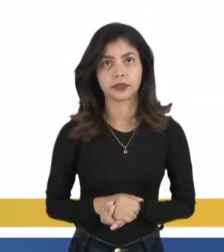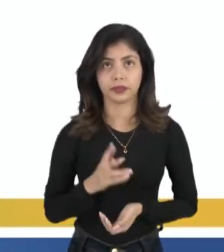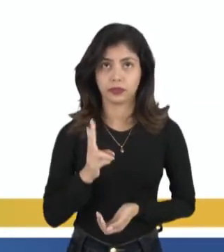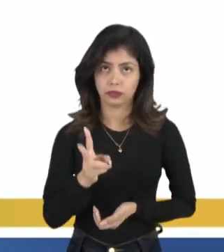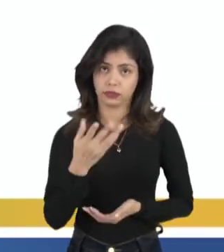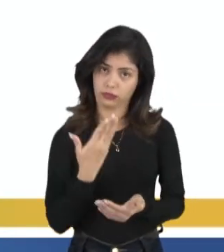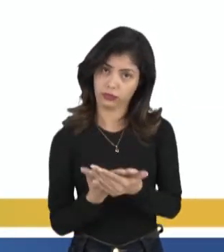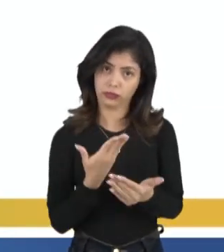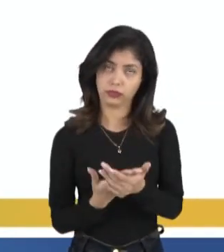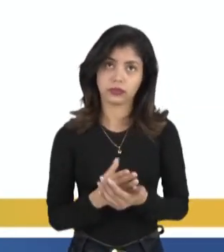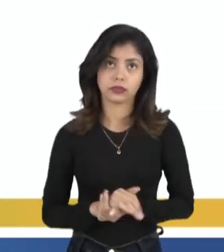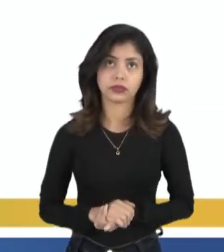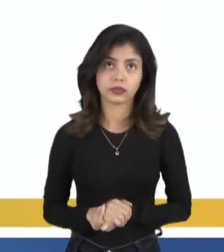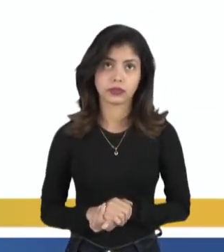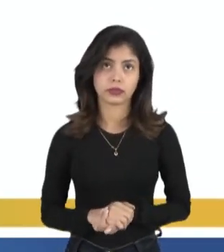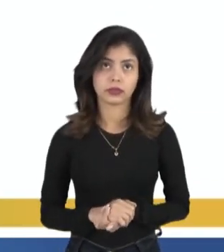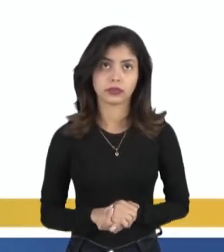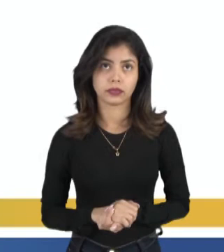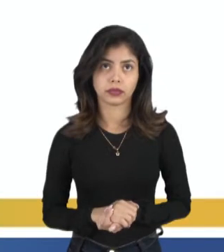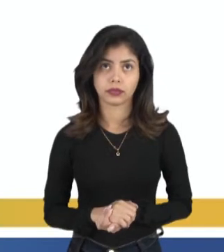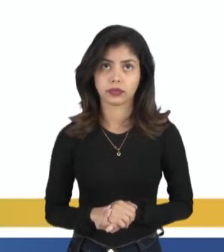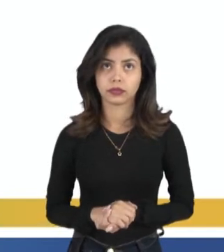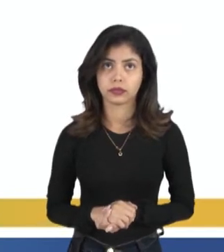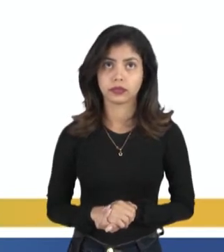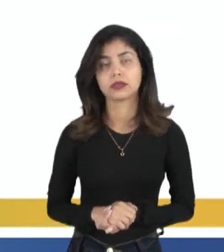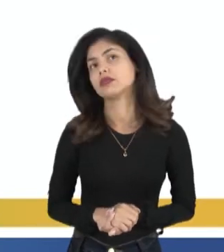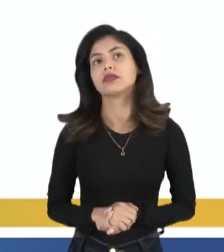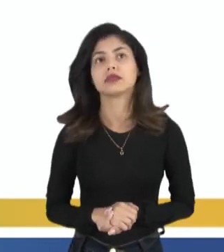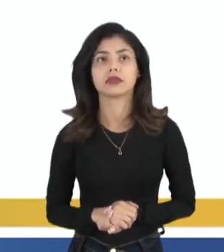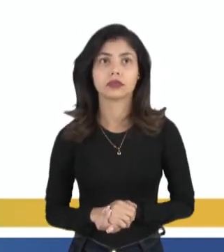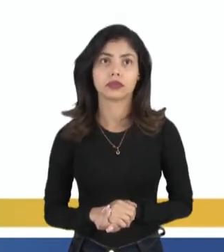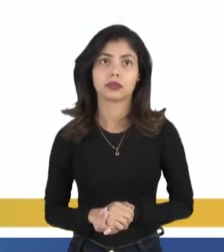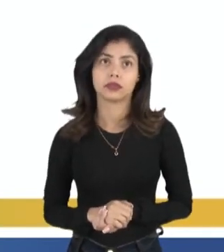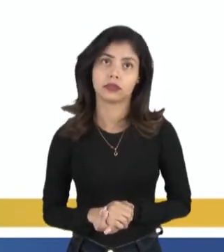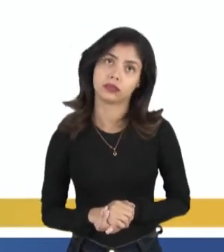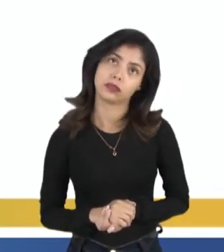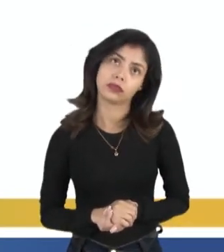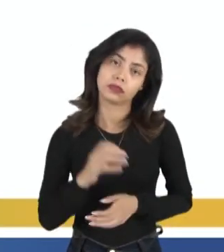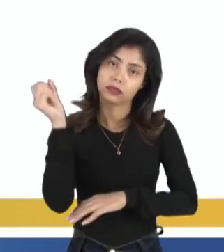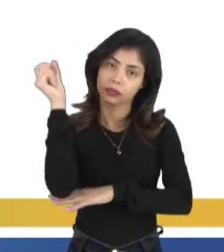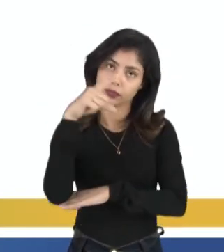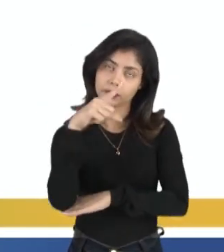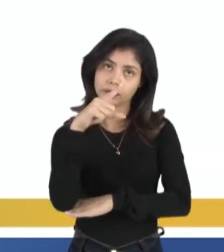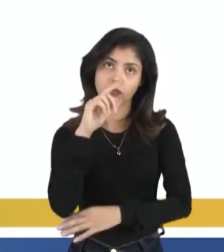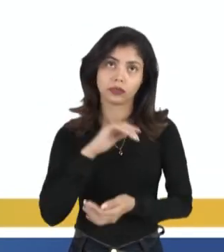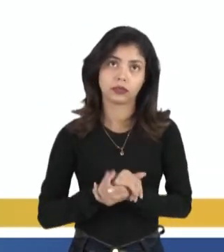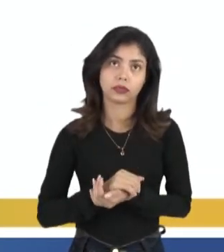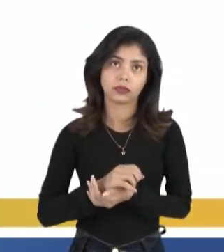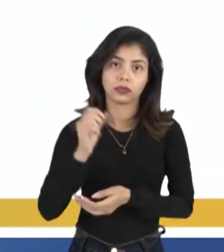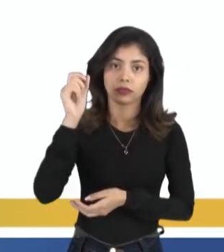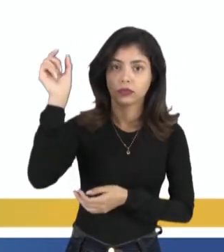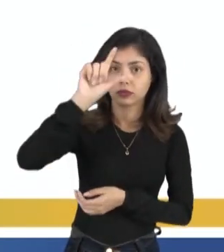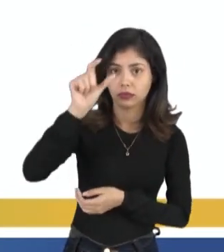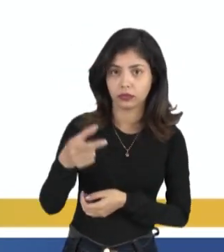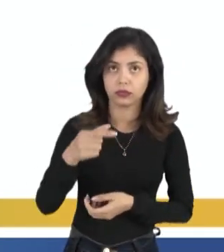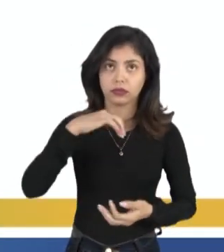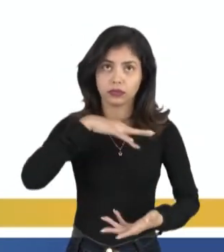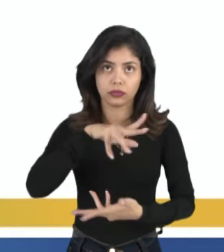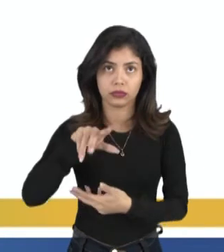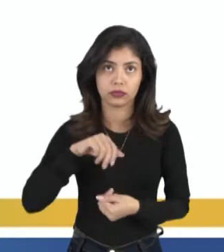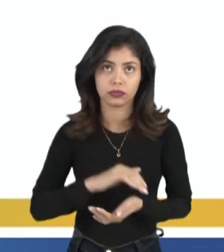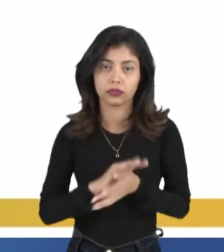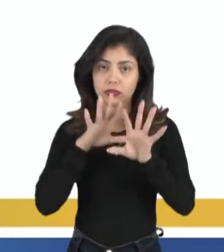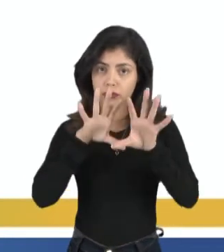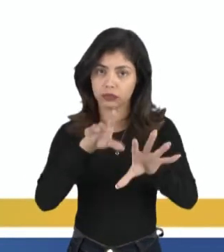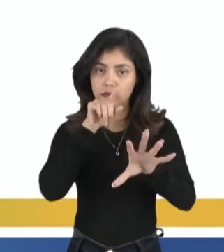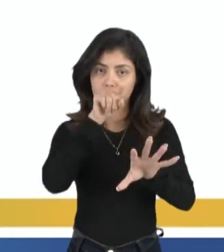continuar a nossa aula. Nesse ponto que parou, né? Então, ó, nós temos o Sol, a Lua e a Terra.